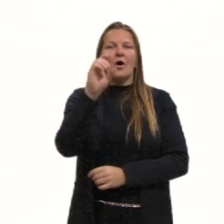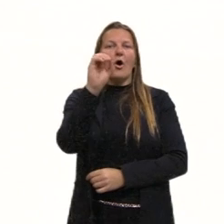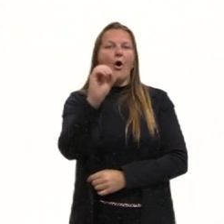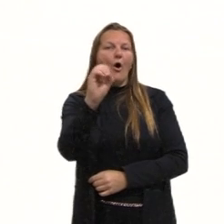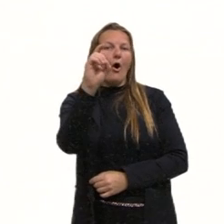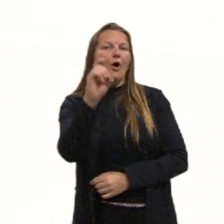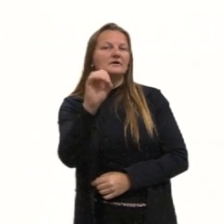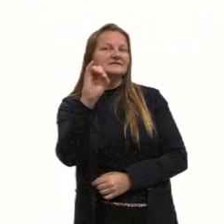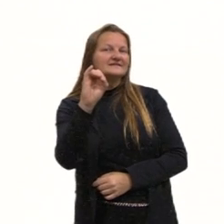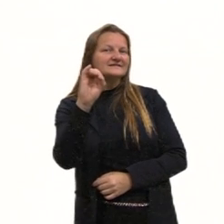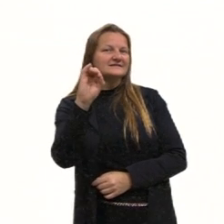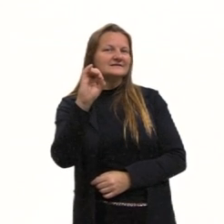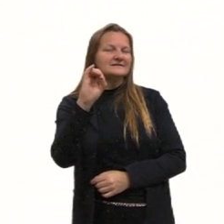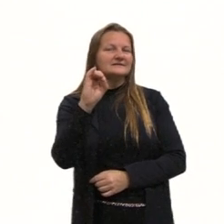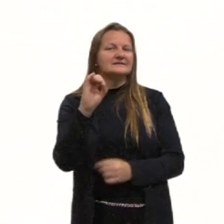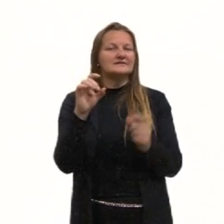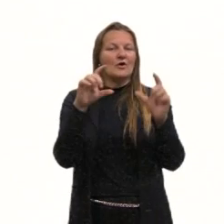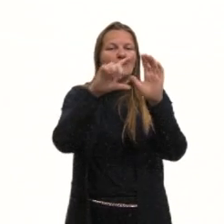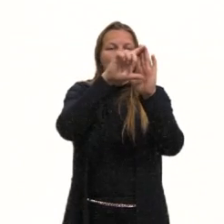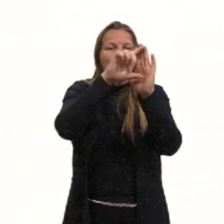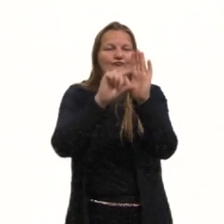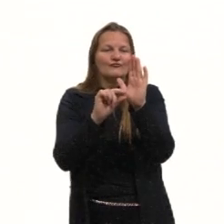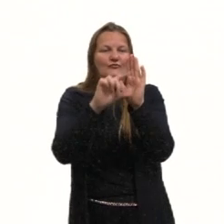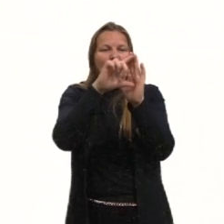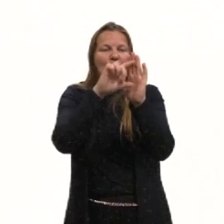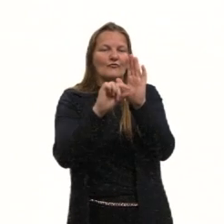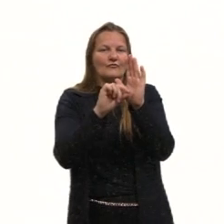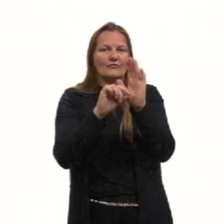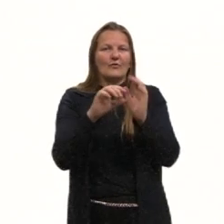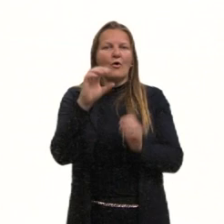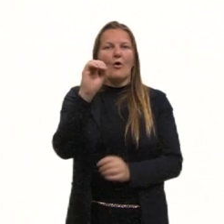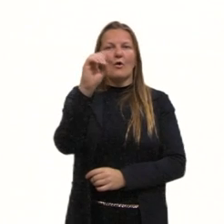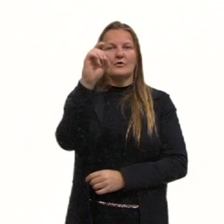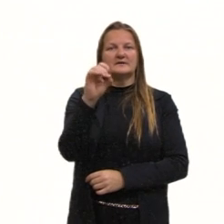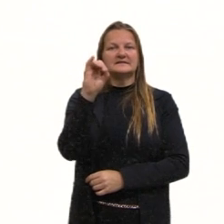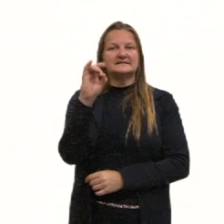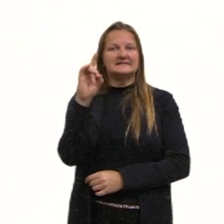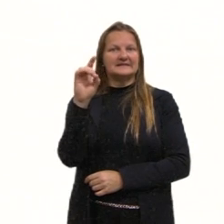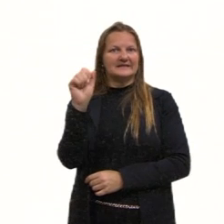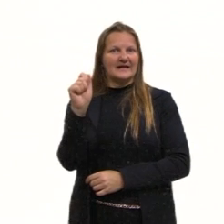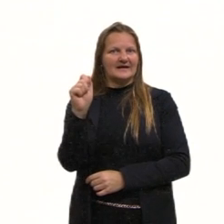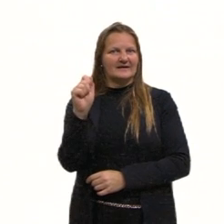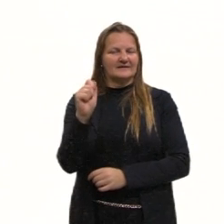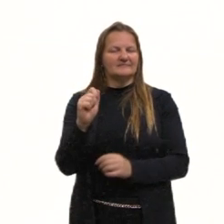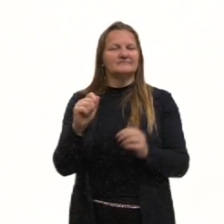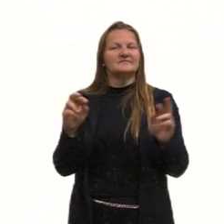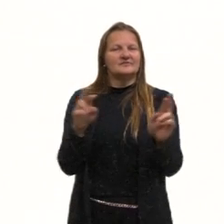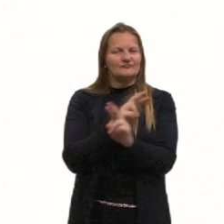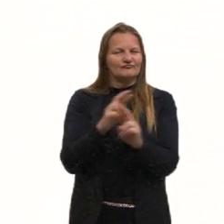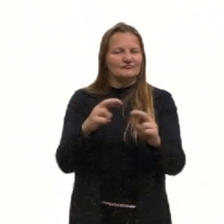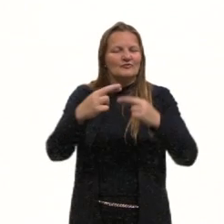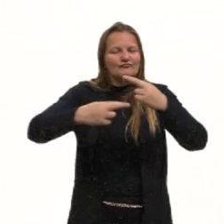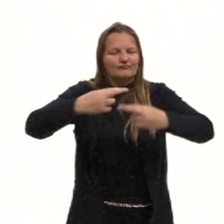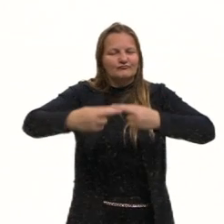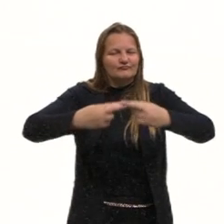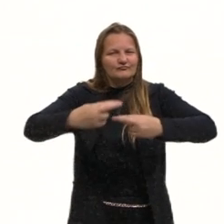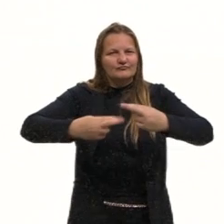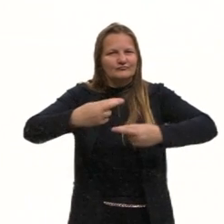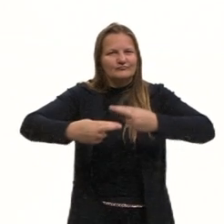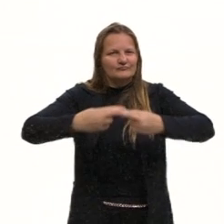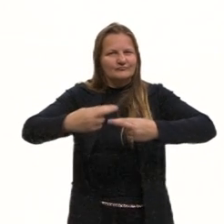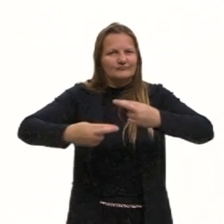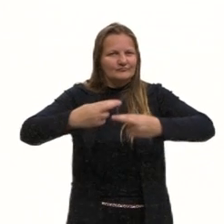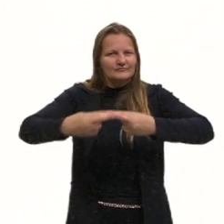uma oxidação se alguém reduz alguém oxida né eu tenho uma agente redutor Eu tenho um agente oxidante lembrando aí das reações